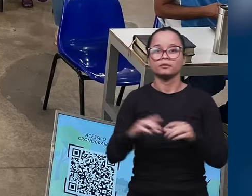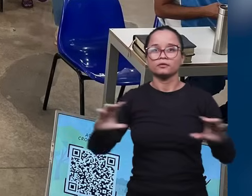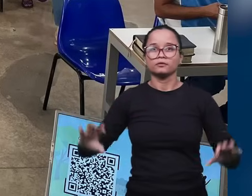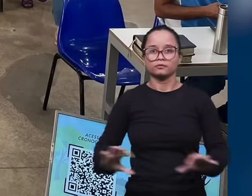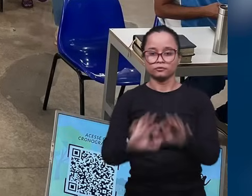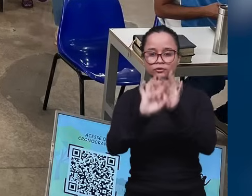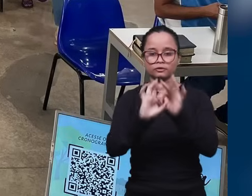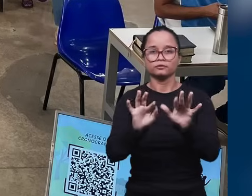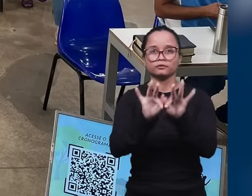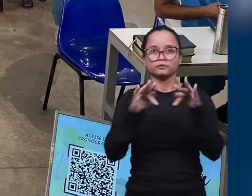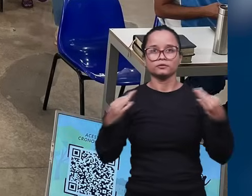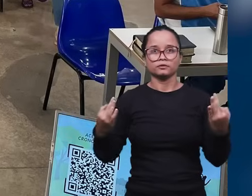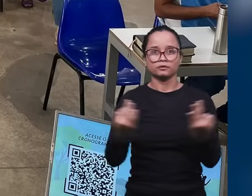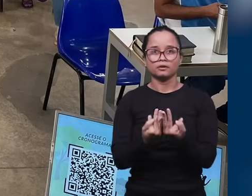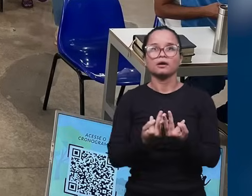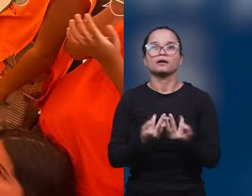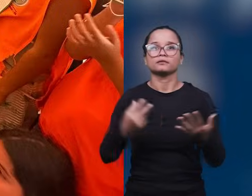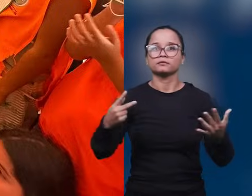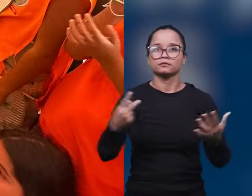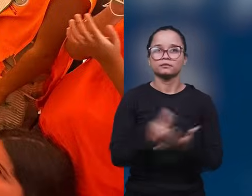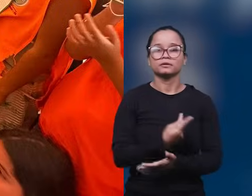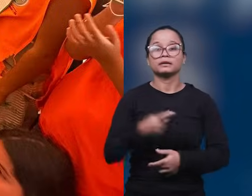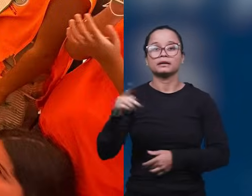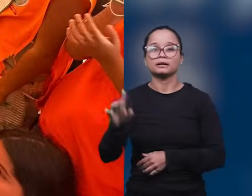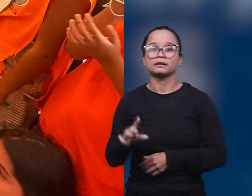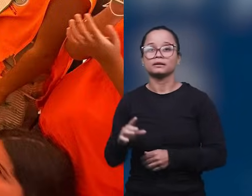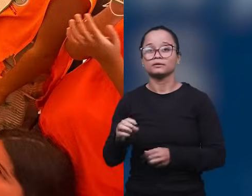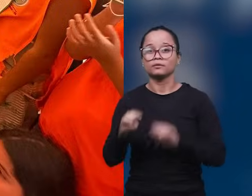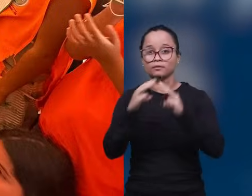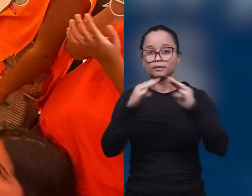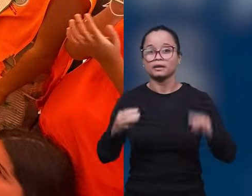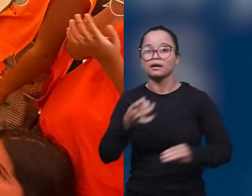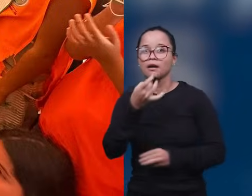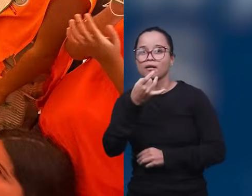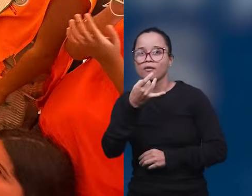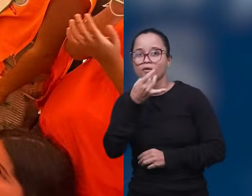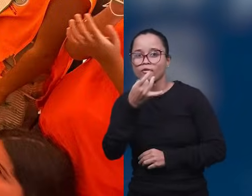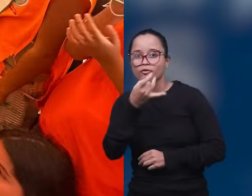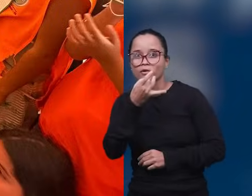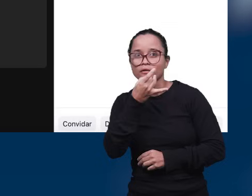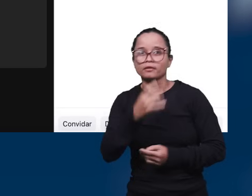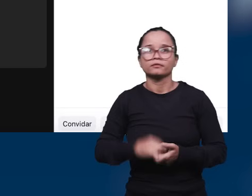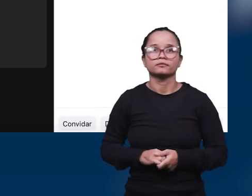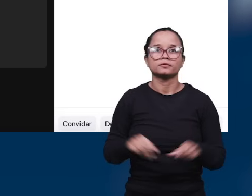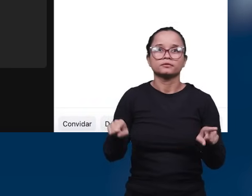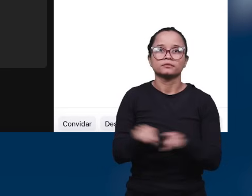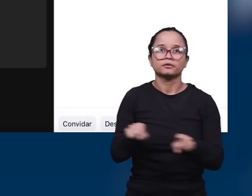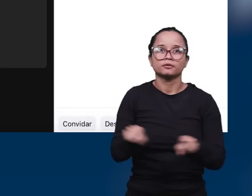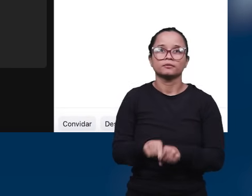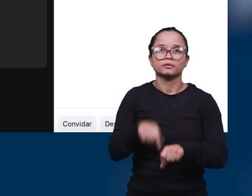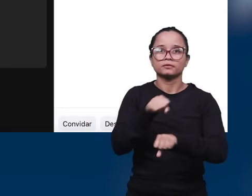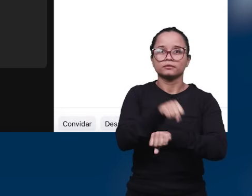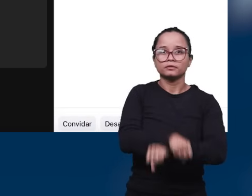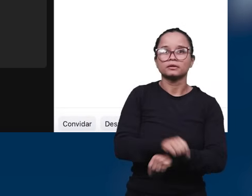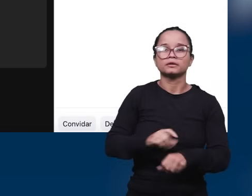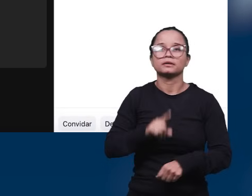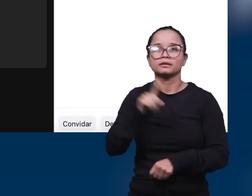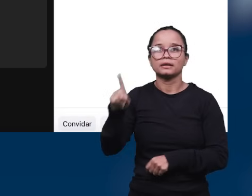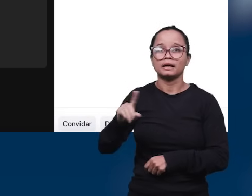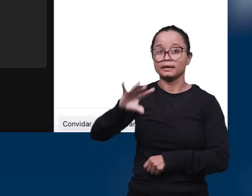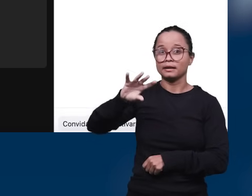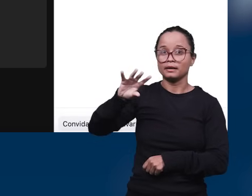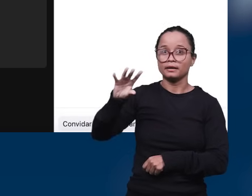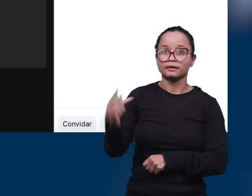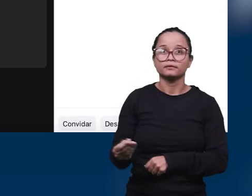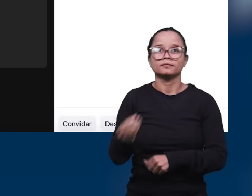Unidos em Família. Aconteceu Unidos em Família, em Cachoeiro de Itapemirim. Seminário com a Igreja de Acre,